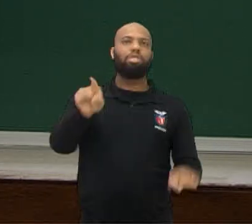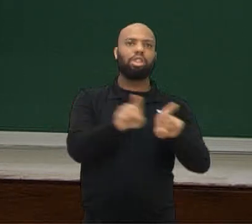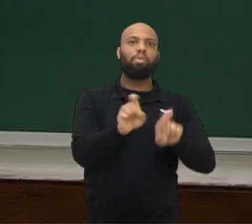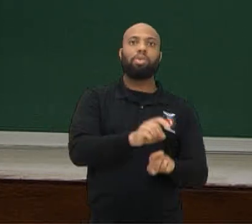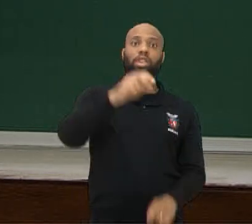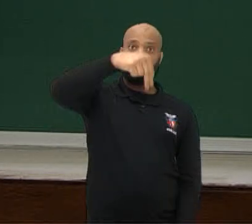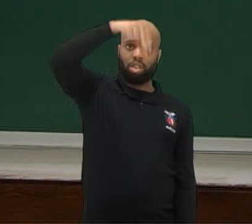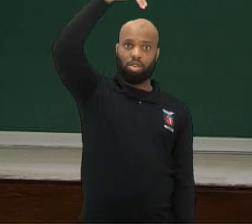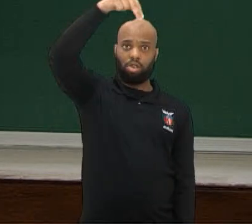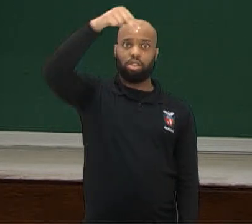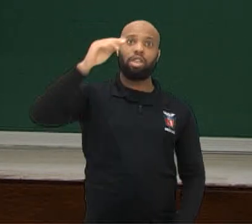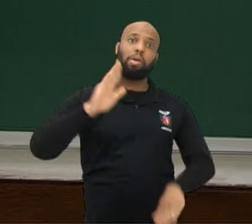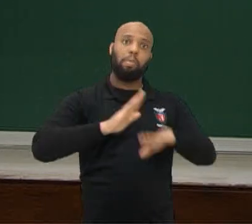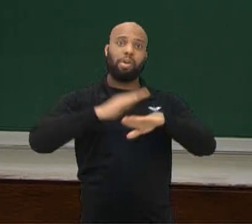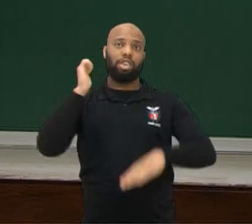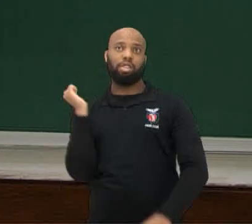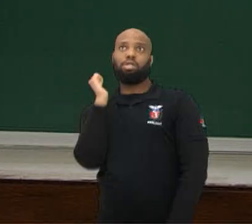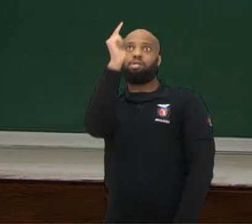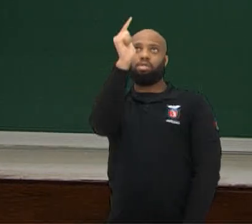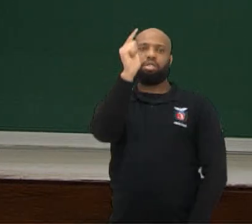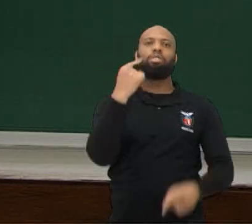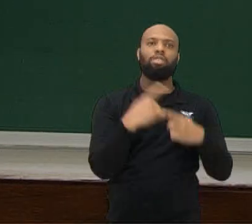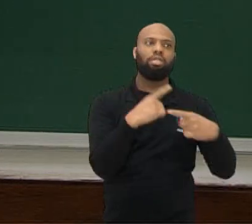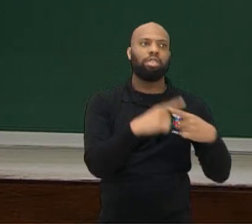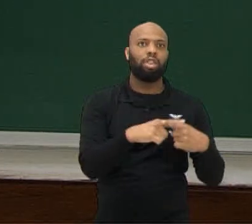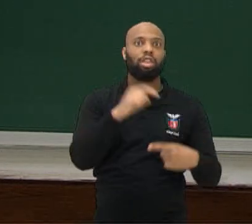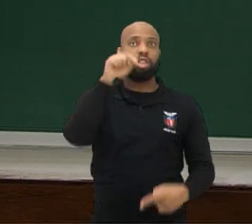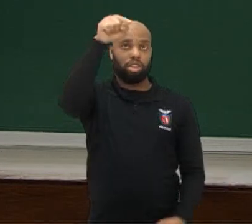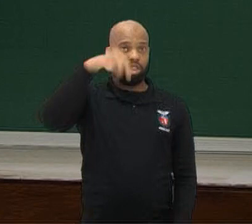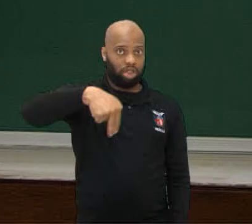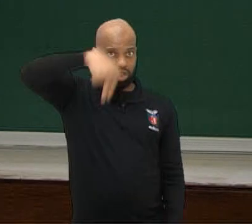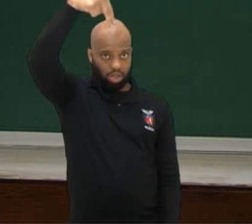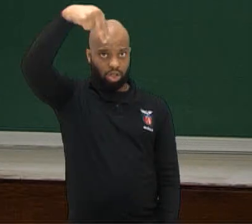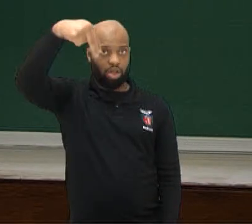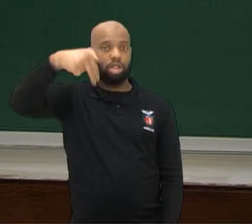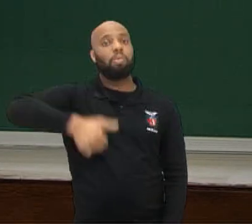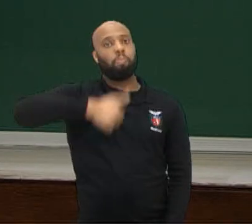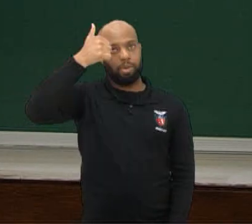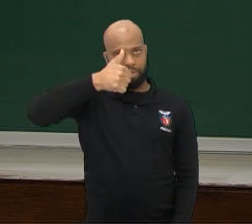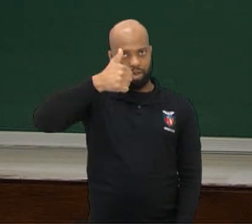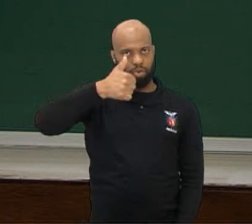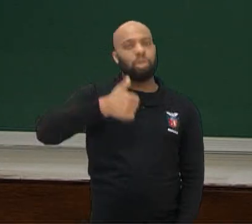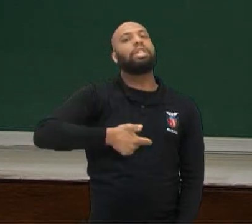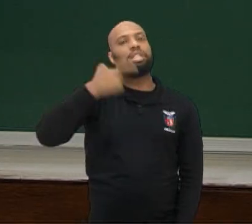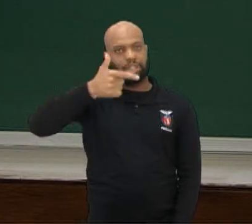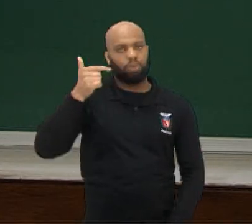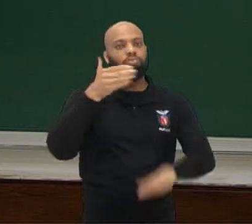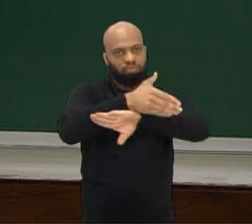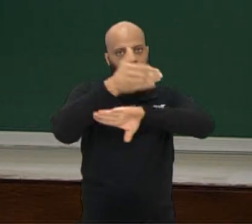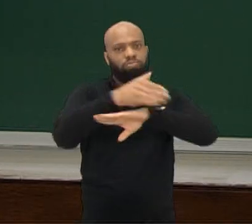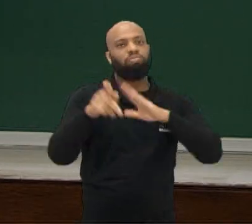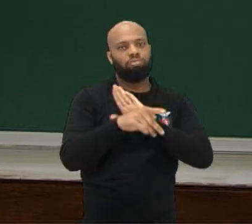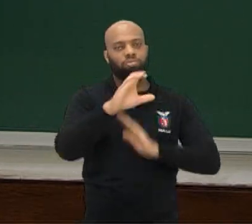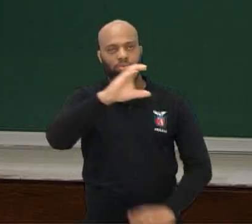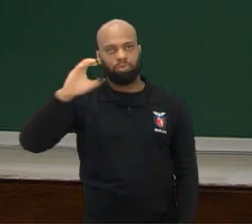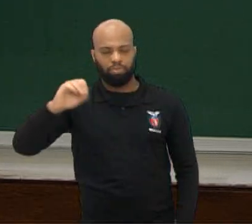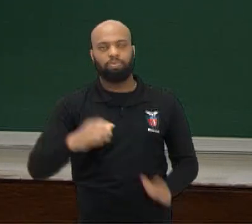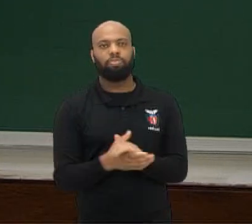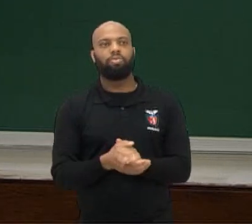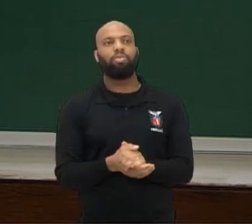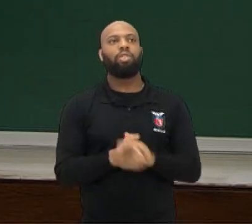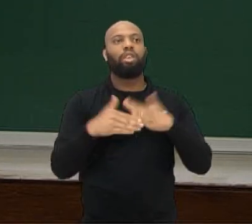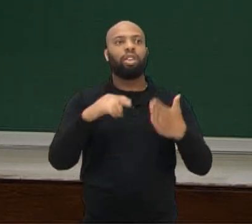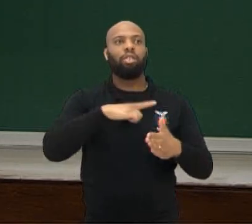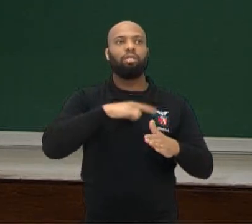e mais ainda do que a região Norte. A região Norte foi ocupada primeiro do que a região Centro-Oeste, né? E aí nós vamos ter ali a